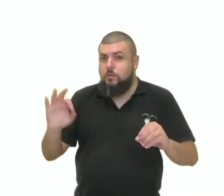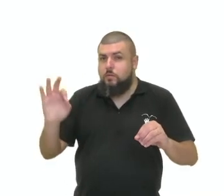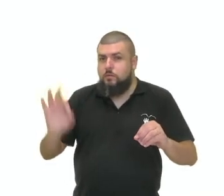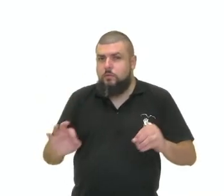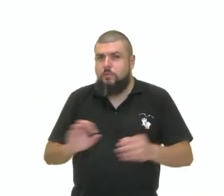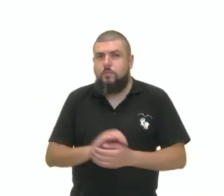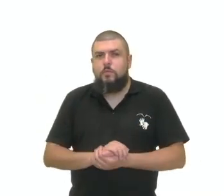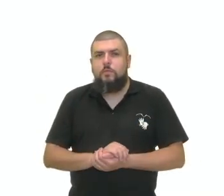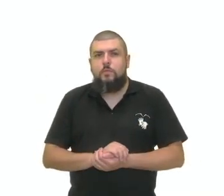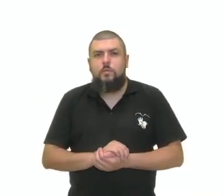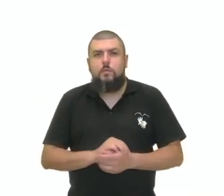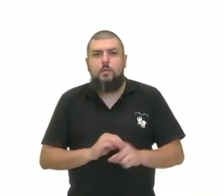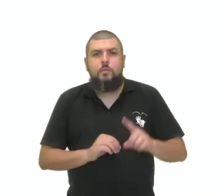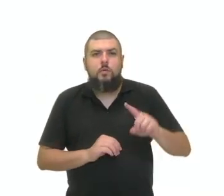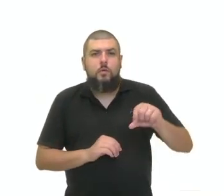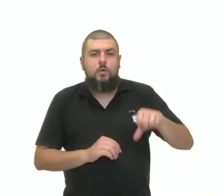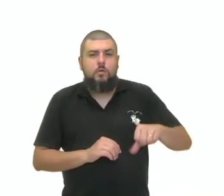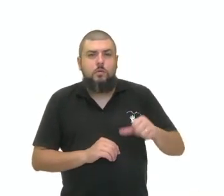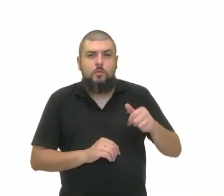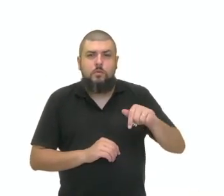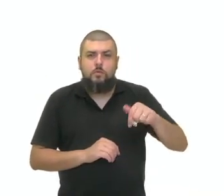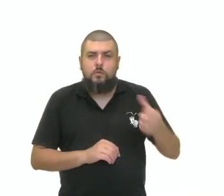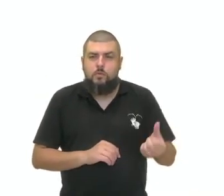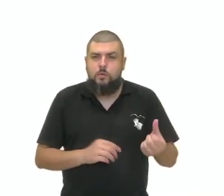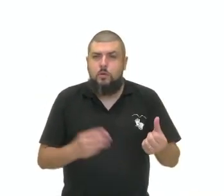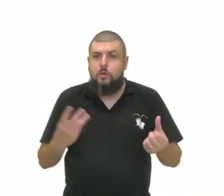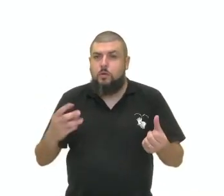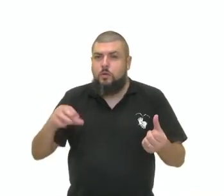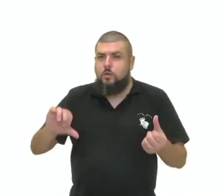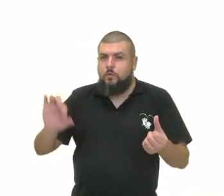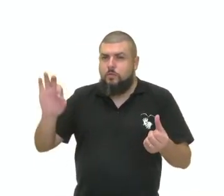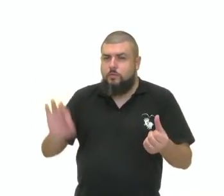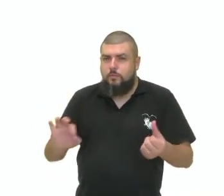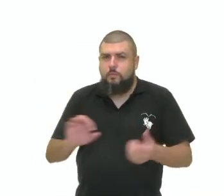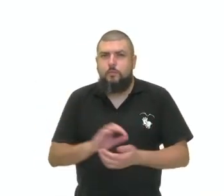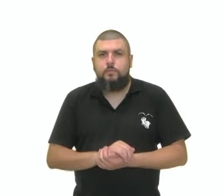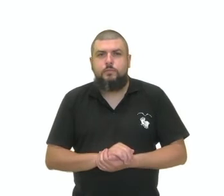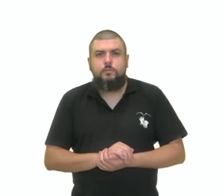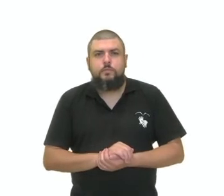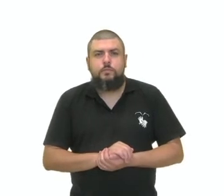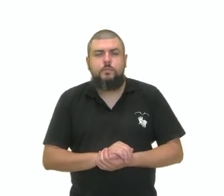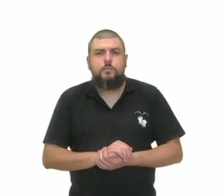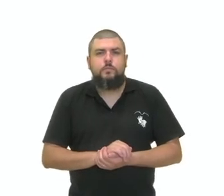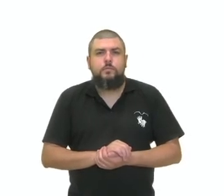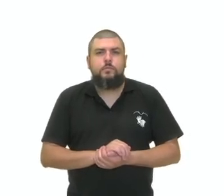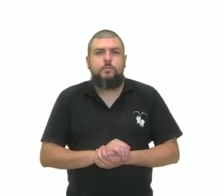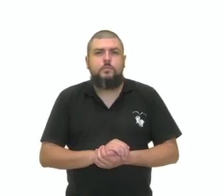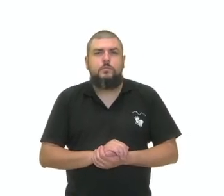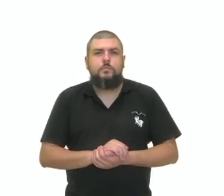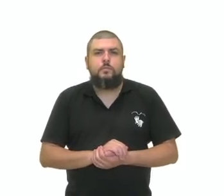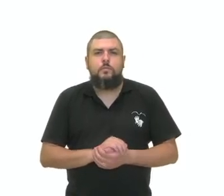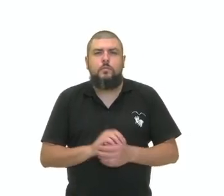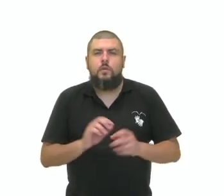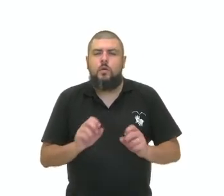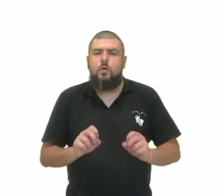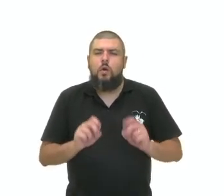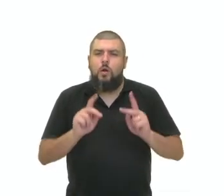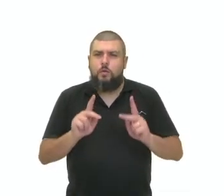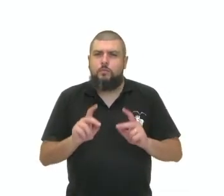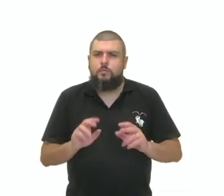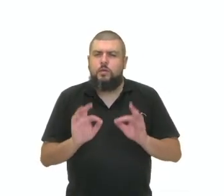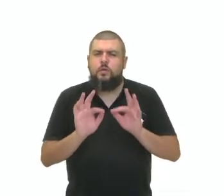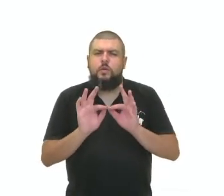E em 1976, 39% da renda. Aí eu trago para vocês, em uma de suas frases mais